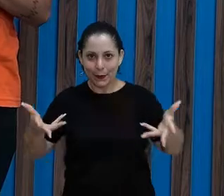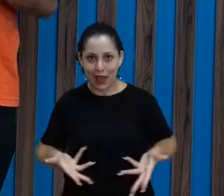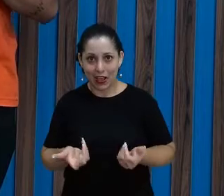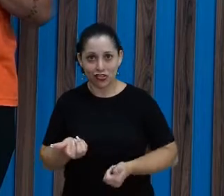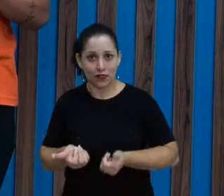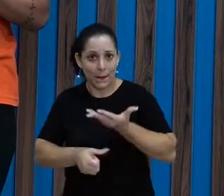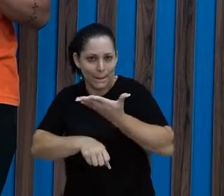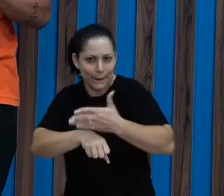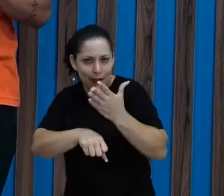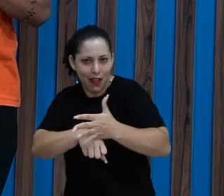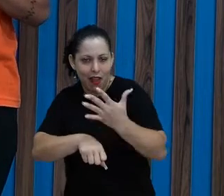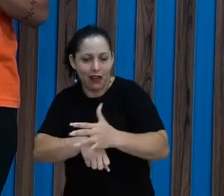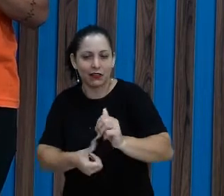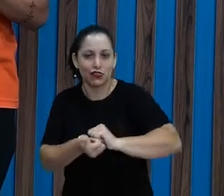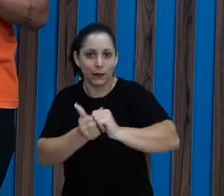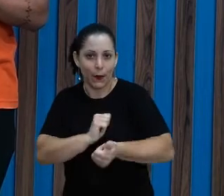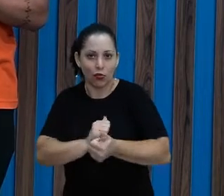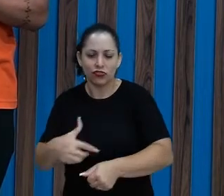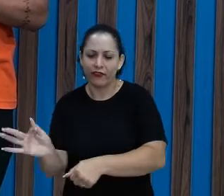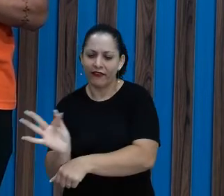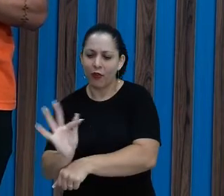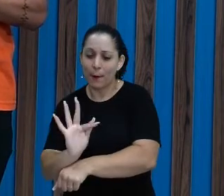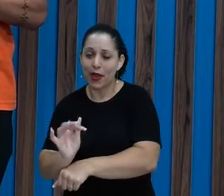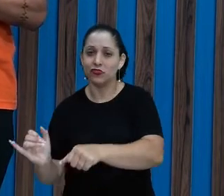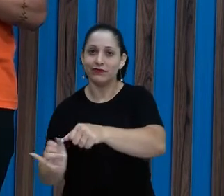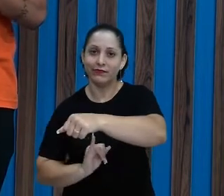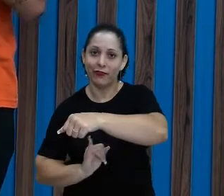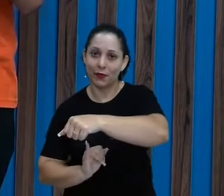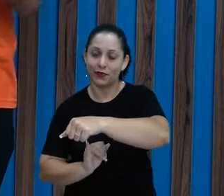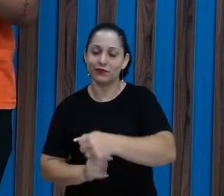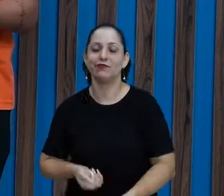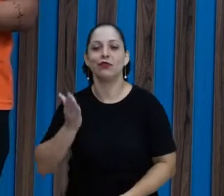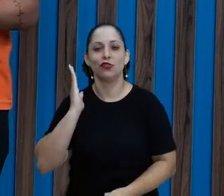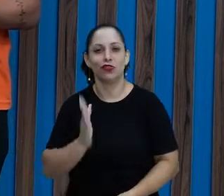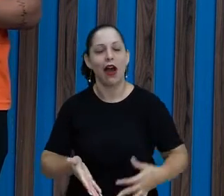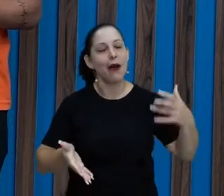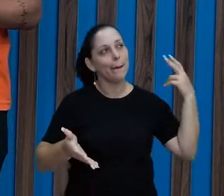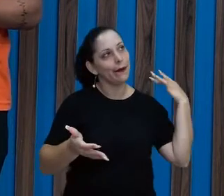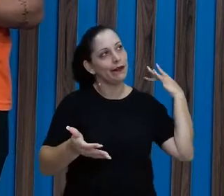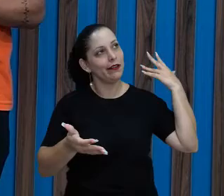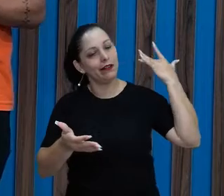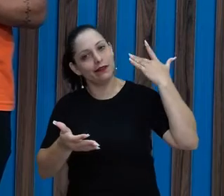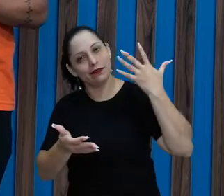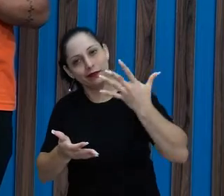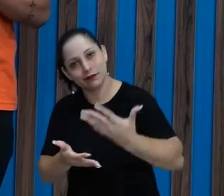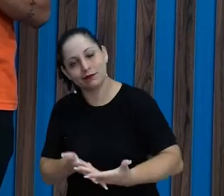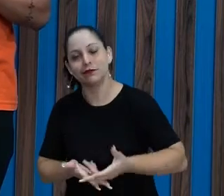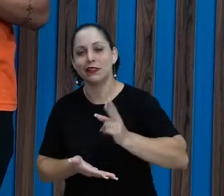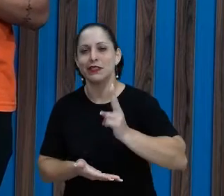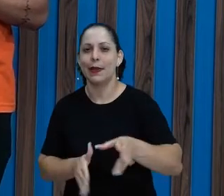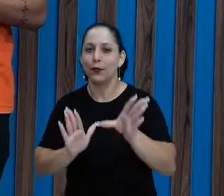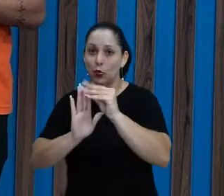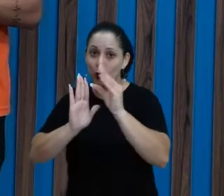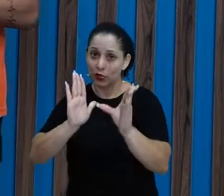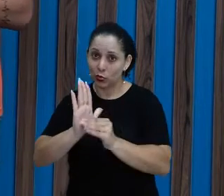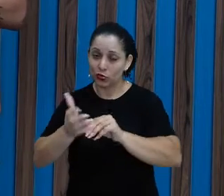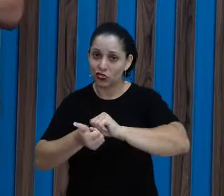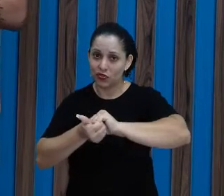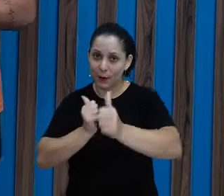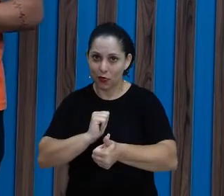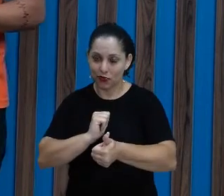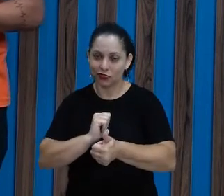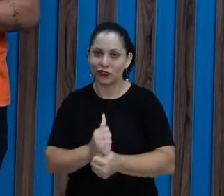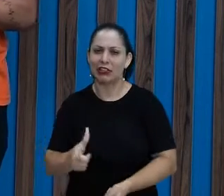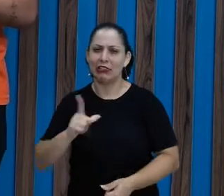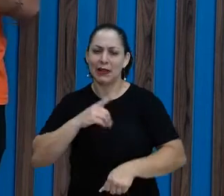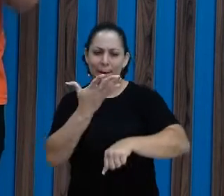formais. E aí a gente liga diretamente aquilo que a gente já vem falando dentro do nosso conteúdo de esporte, né? A gente tem